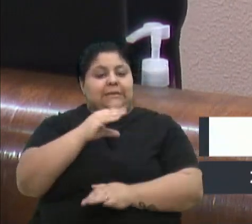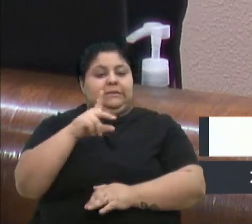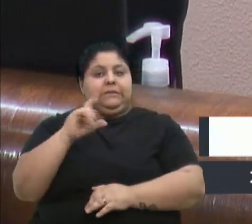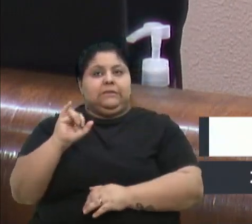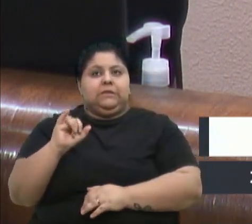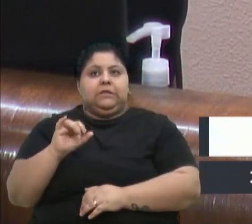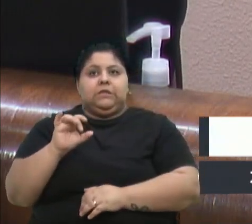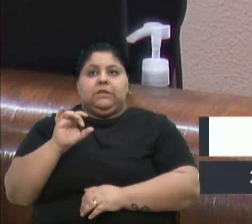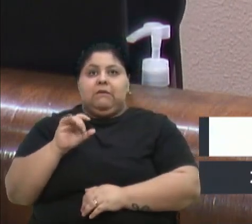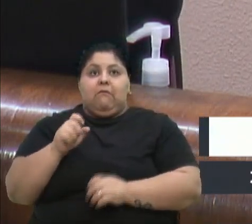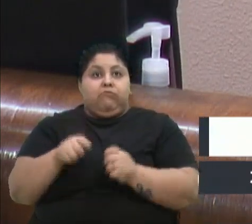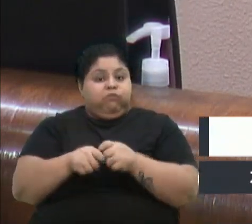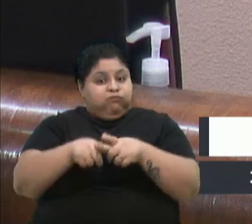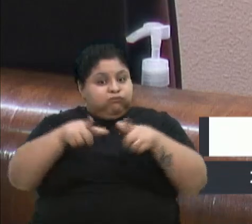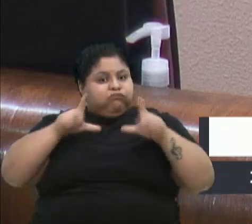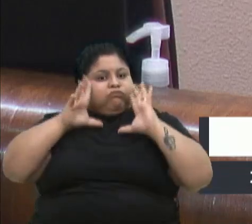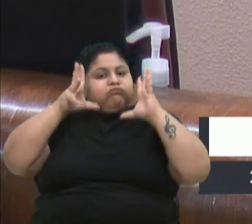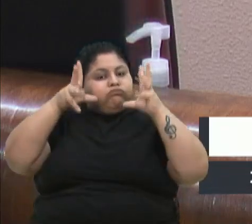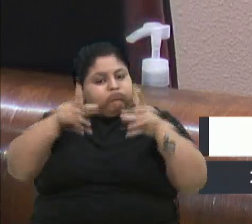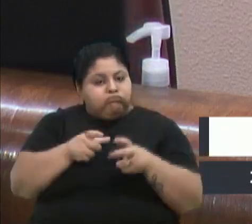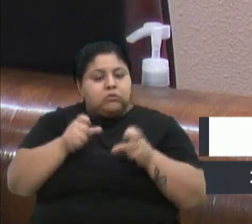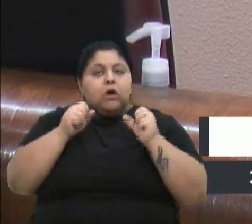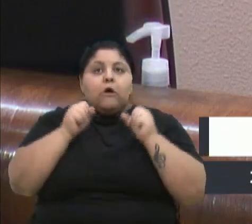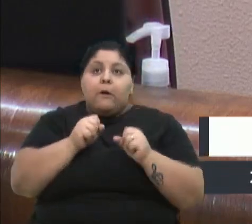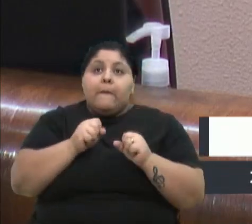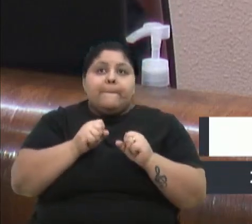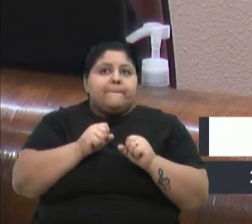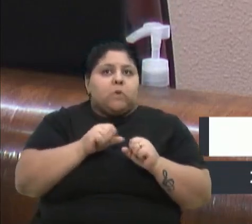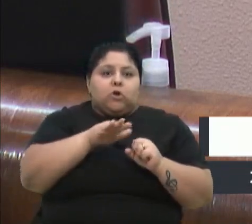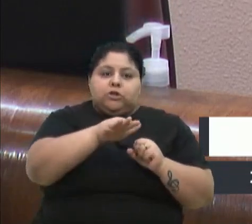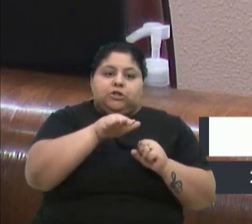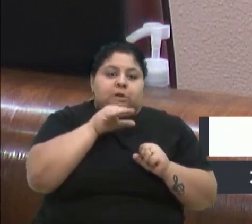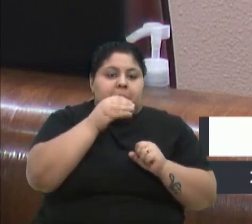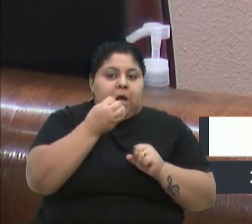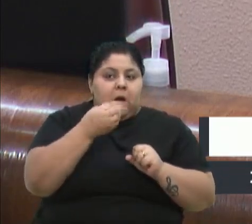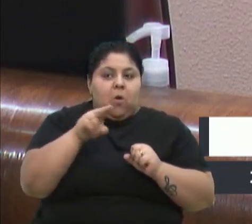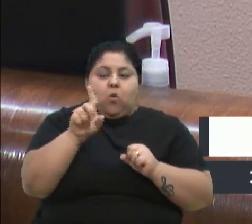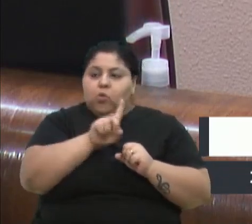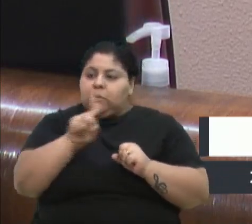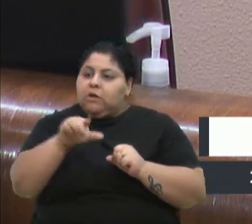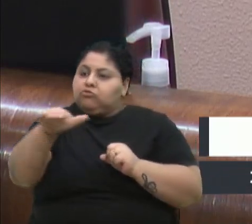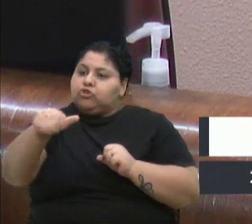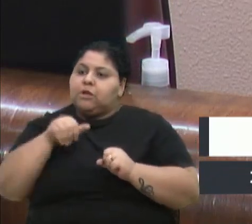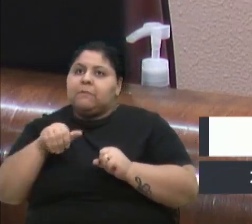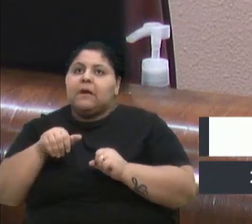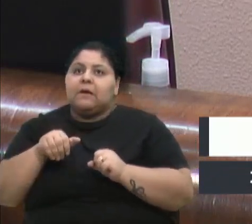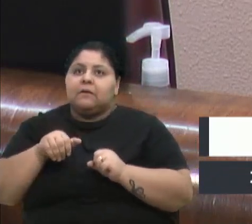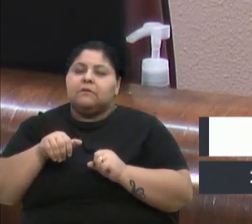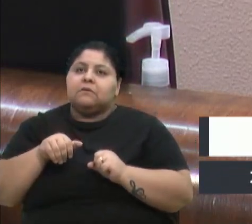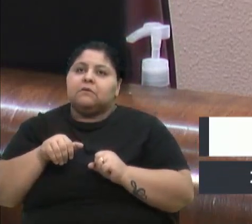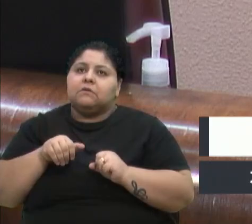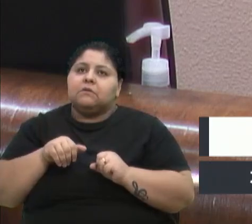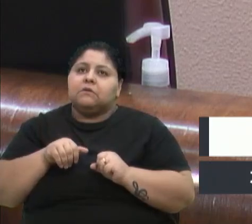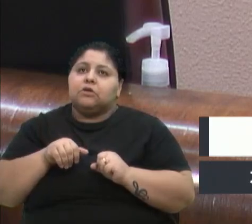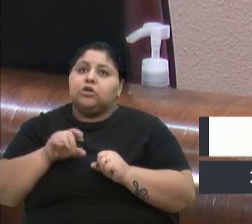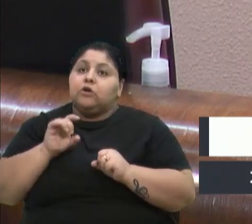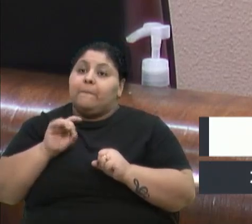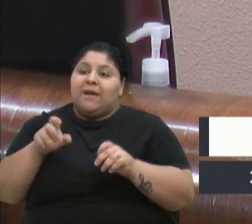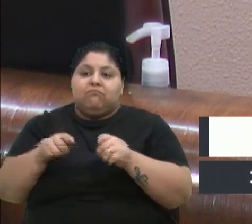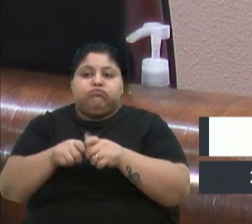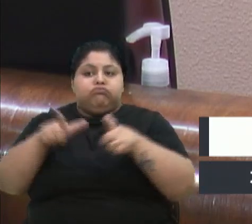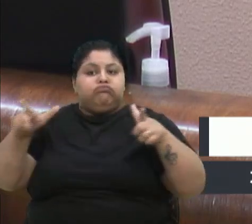é soberana. Pode reconvocar ou pode convocar, né, fazer requerimento de quem for. Só que é soberana.